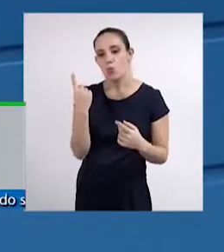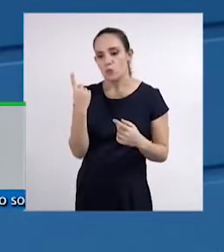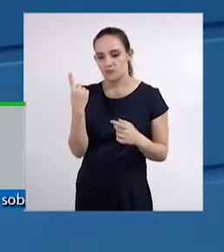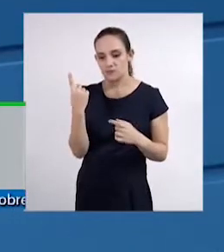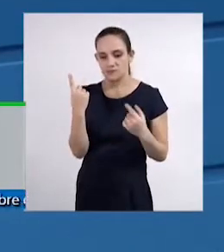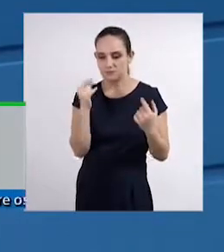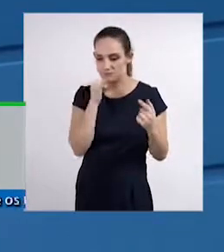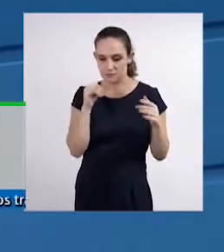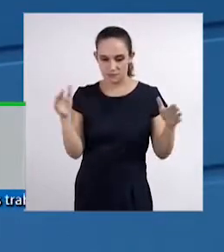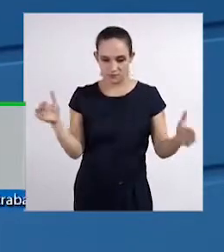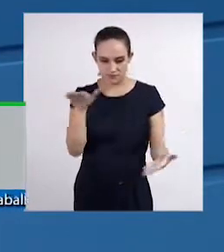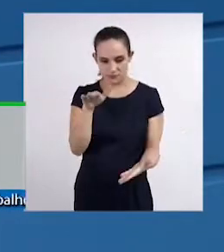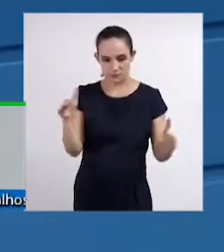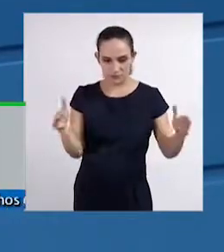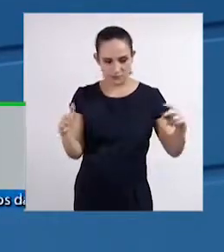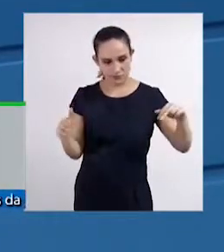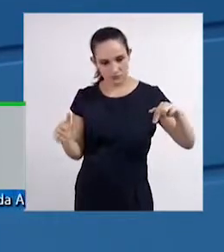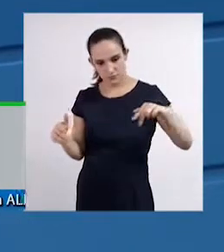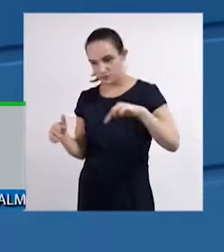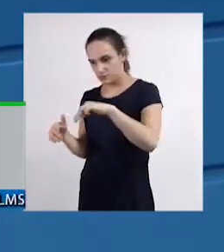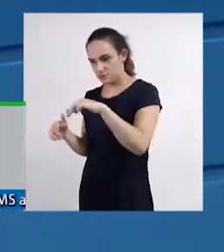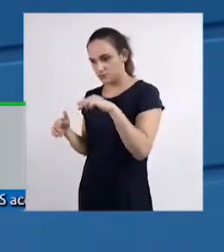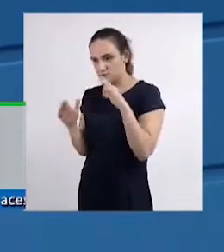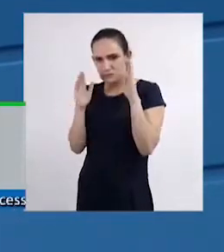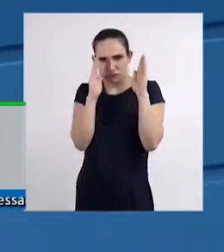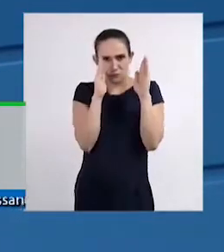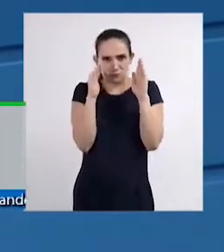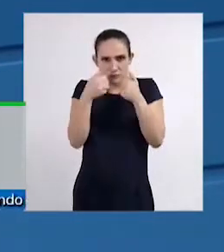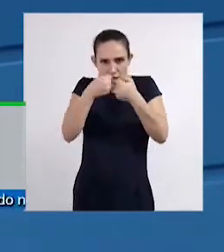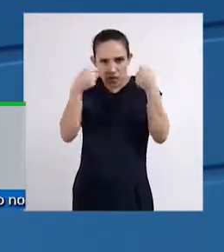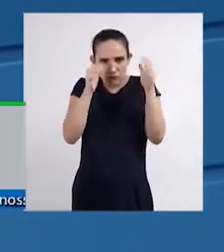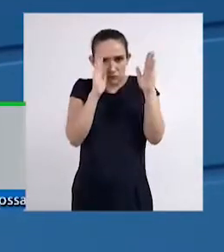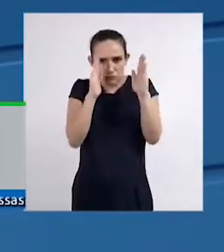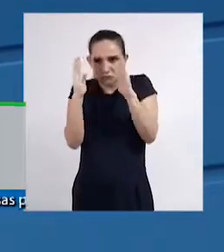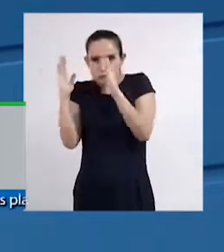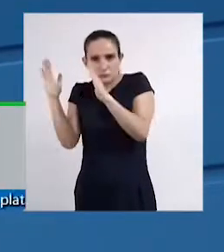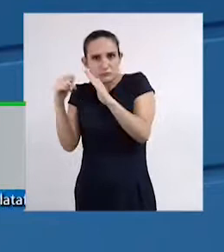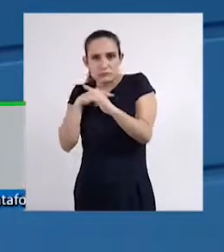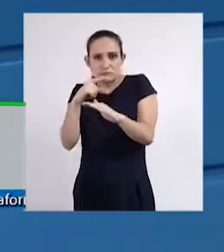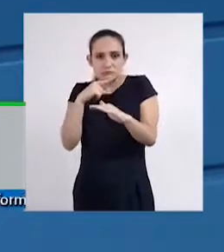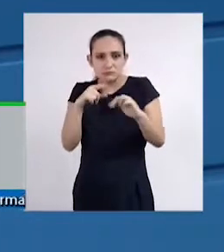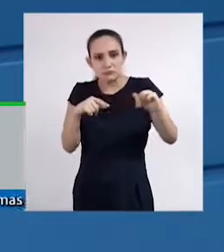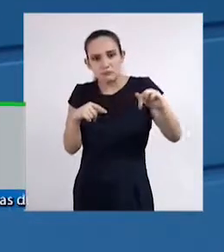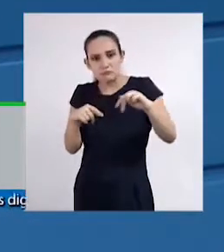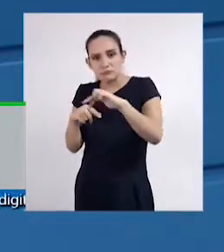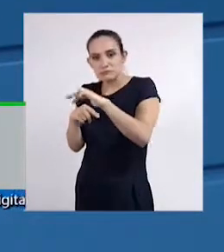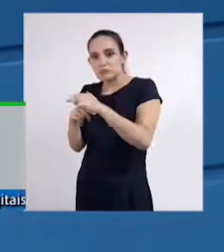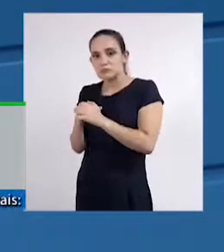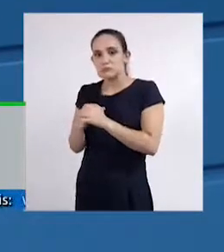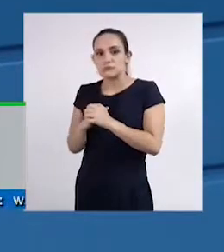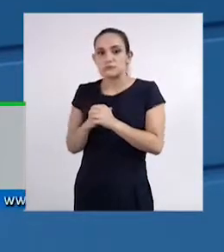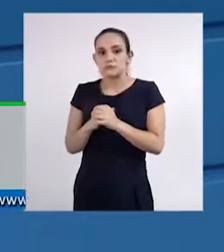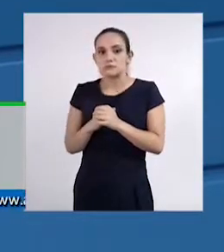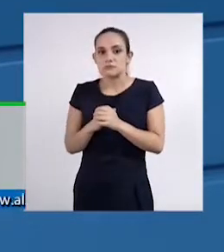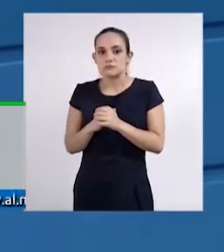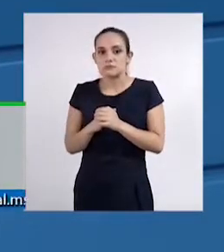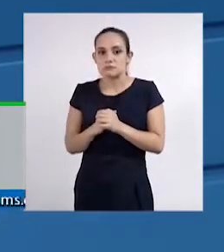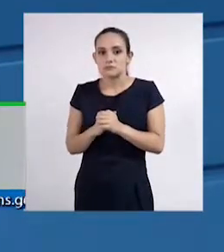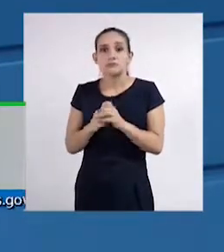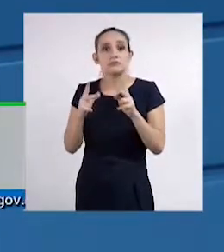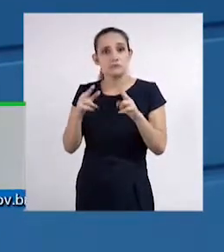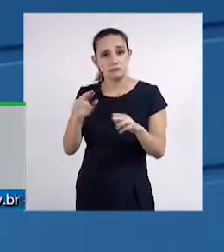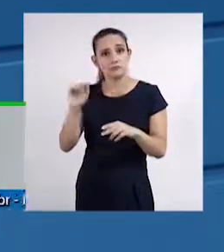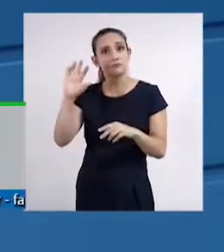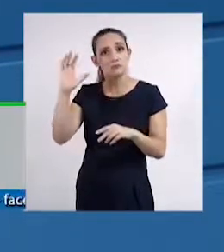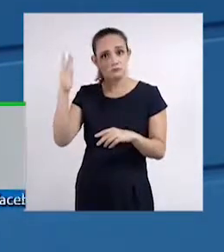somente, né? E umas janelas pequenininhas que não tinha como o atleta sair, e ainda com o mesmo problema que aconteceu lá no Rio Grande do